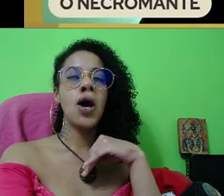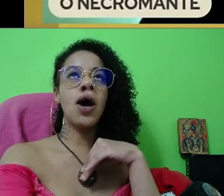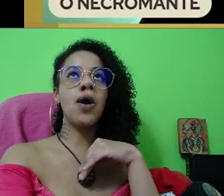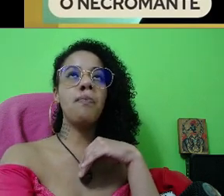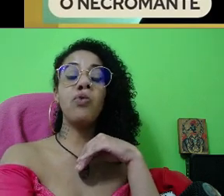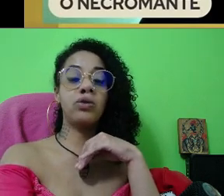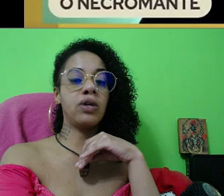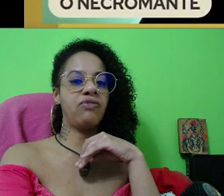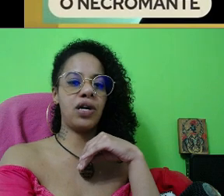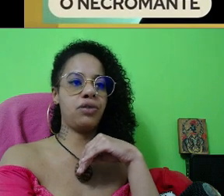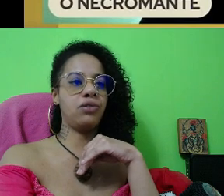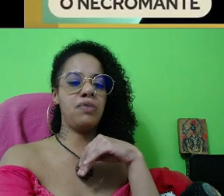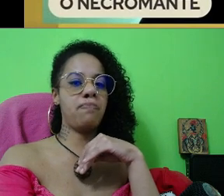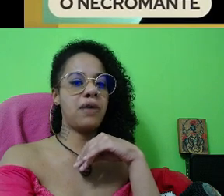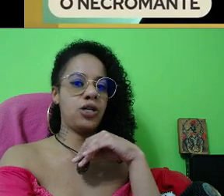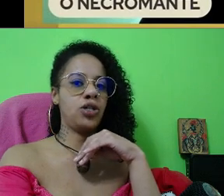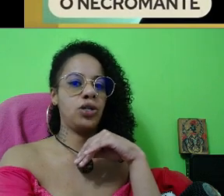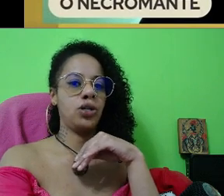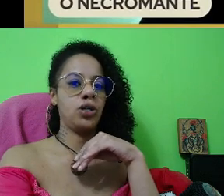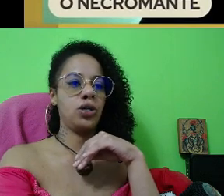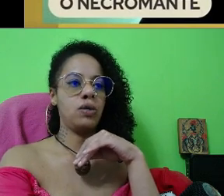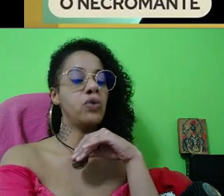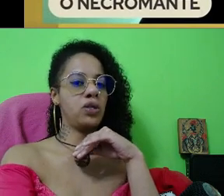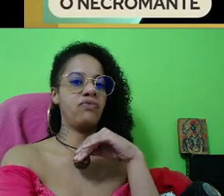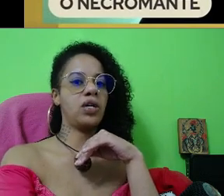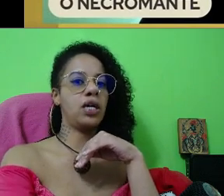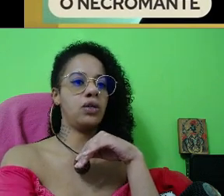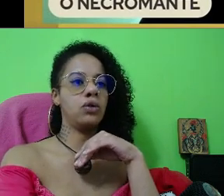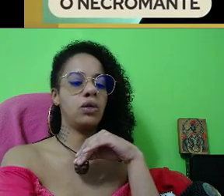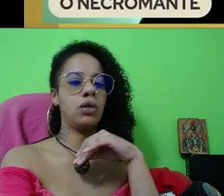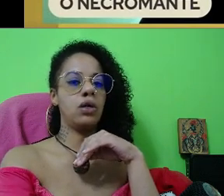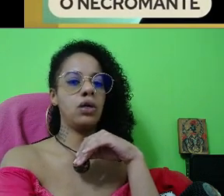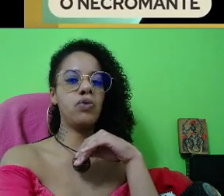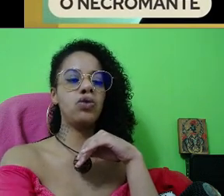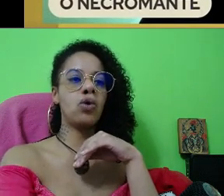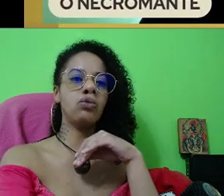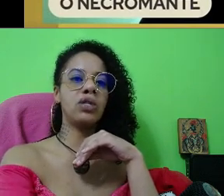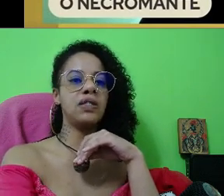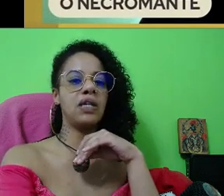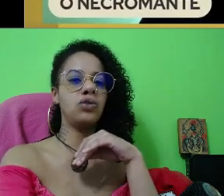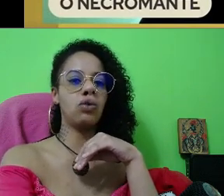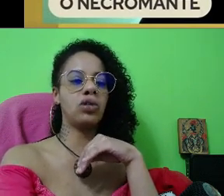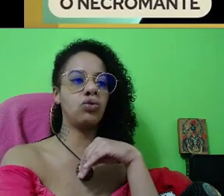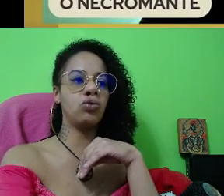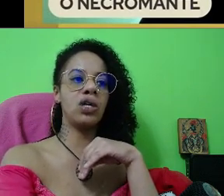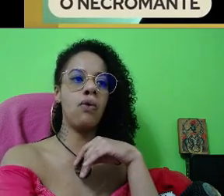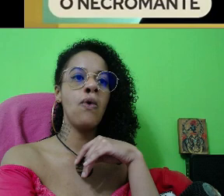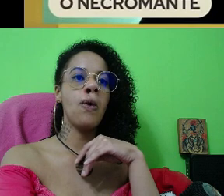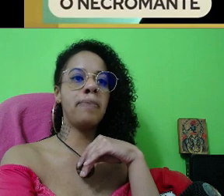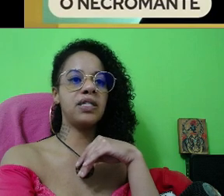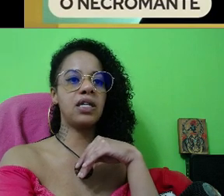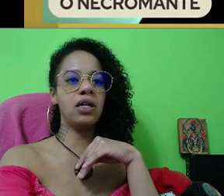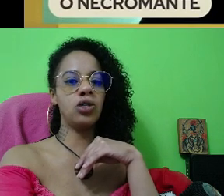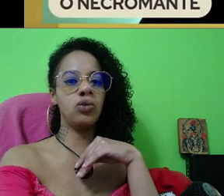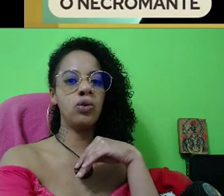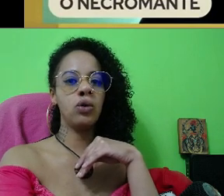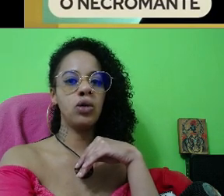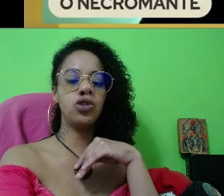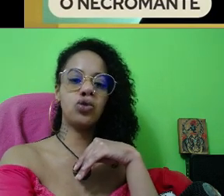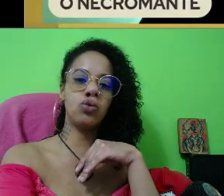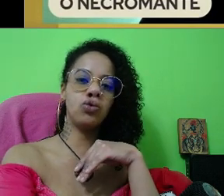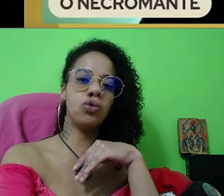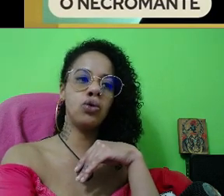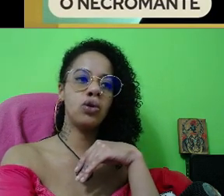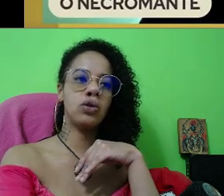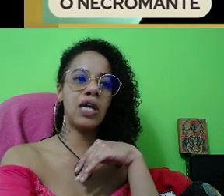seria muito equivocado da minha parte muito equivocado e muito contracenso contra tudo que eu pesquiso